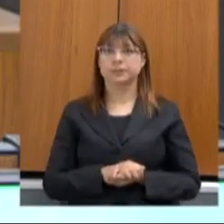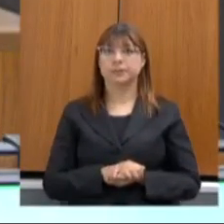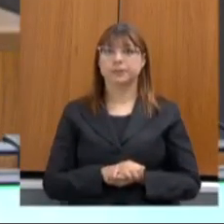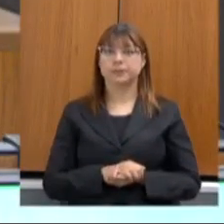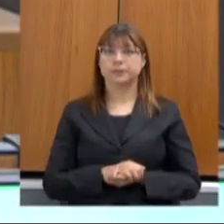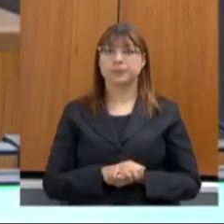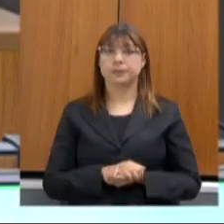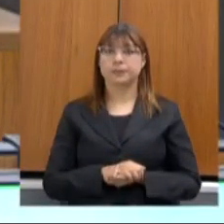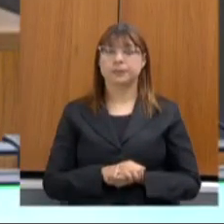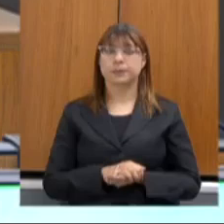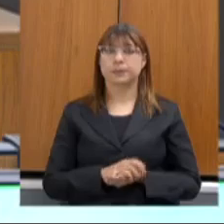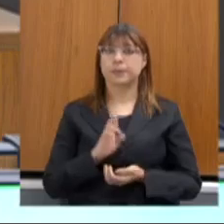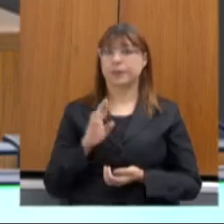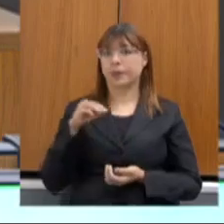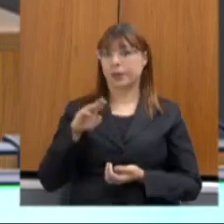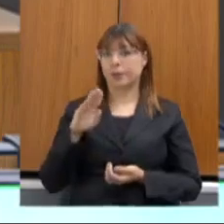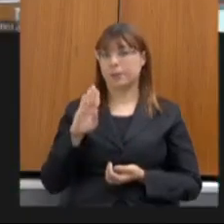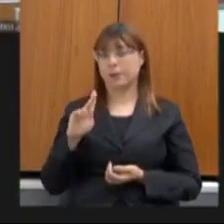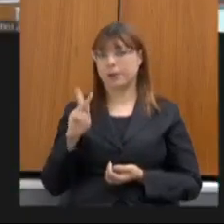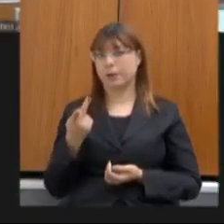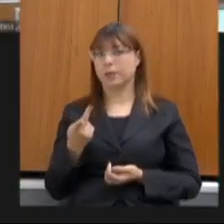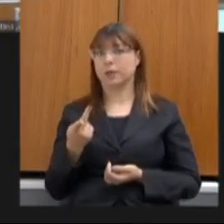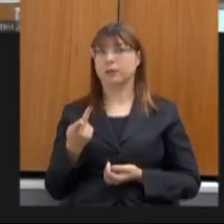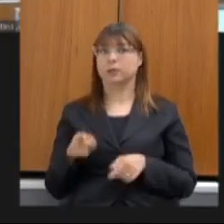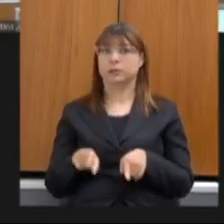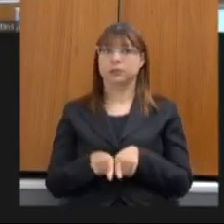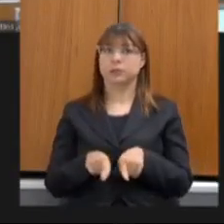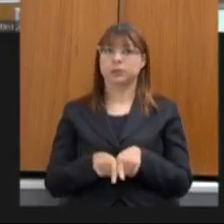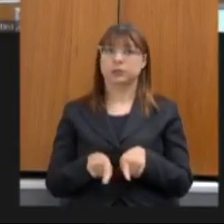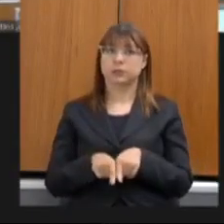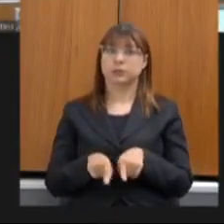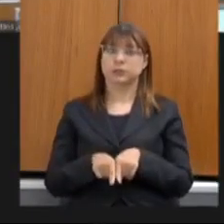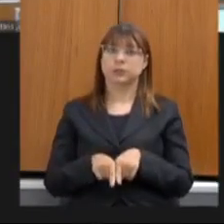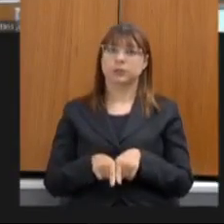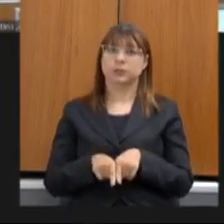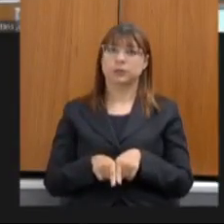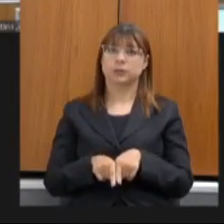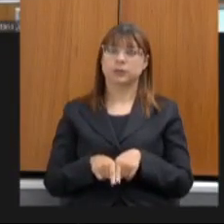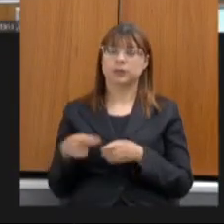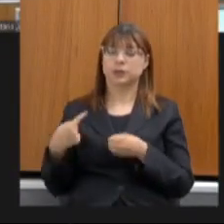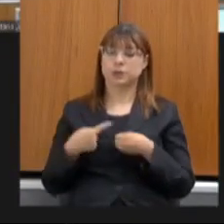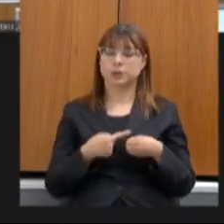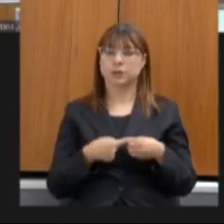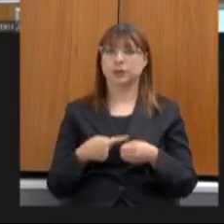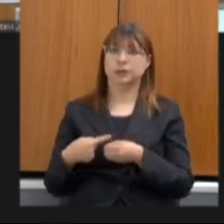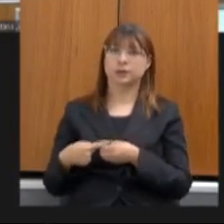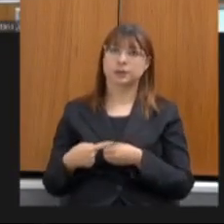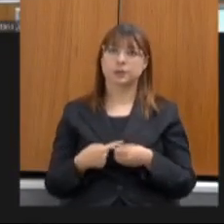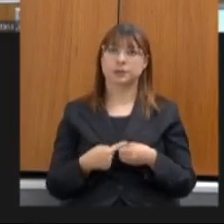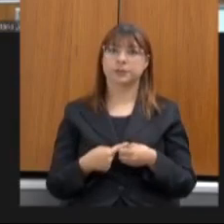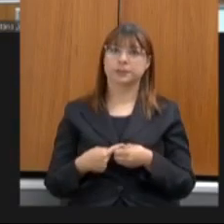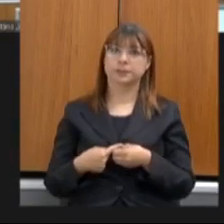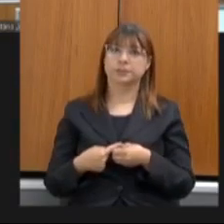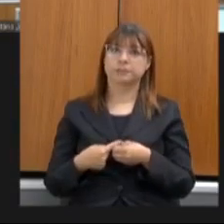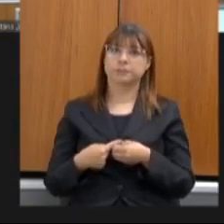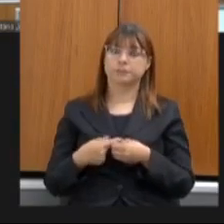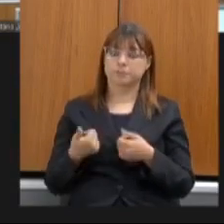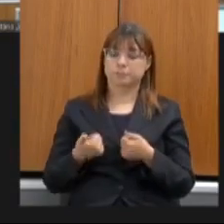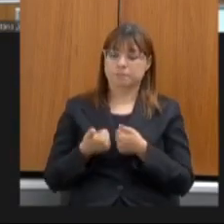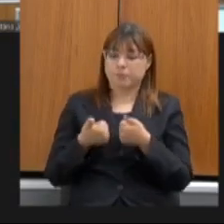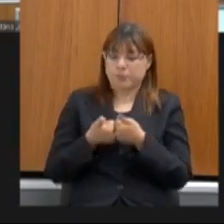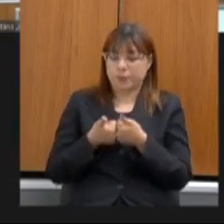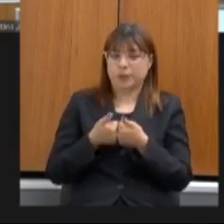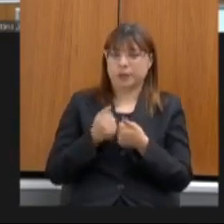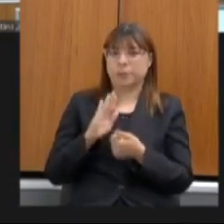em BH nós tivemos em medidas uniforme sair junto aos municípios da grande da Região Metropolitana